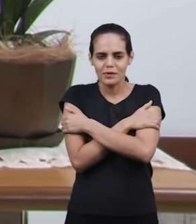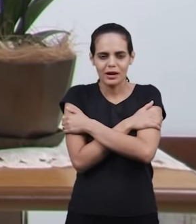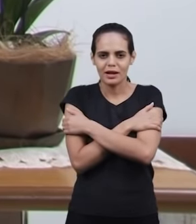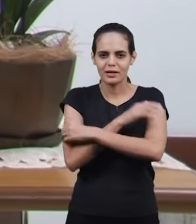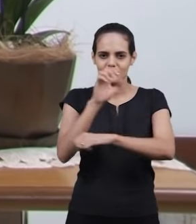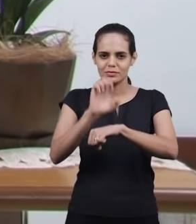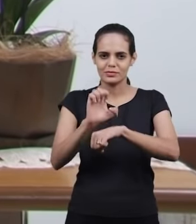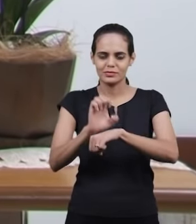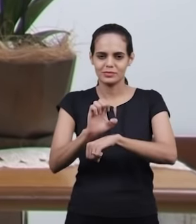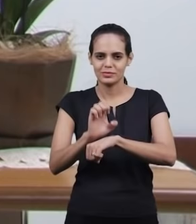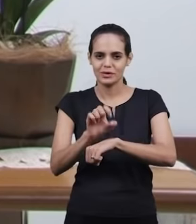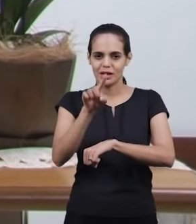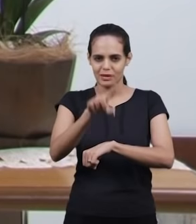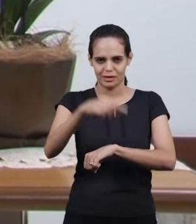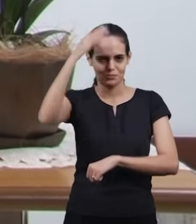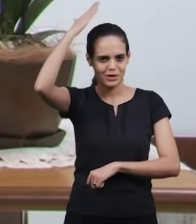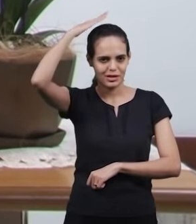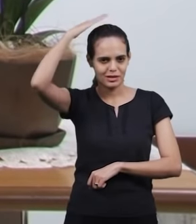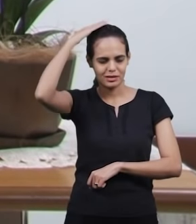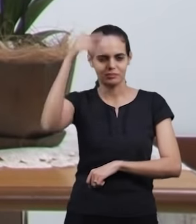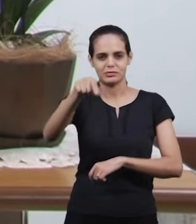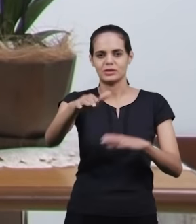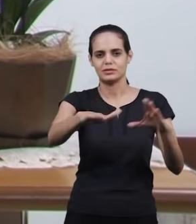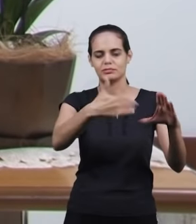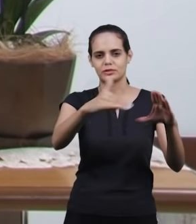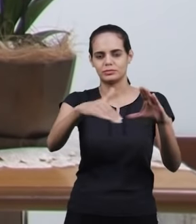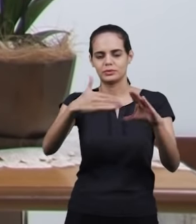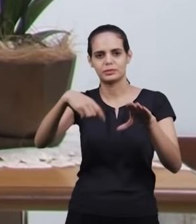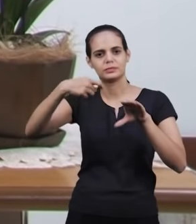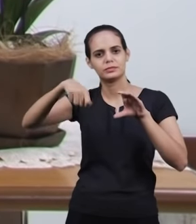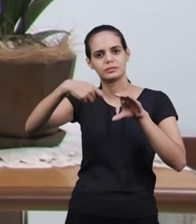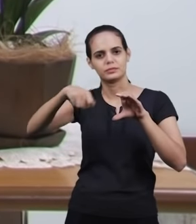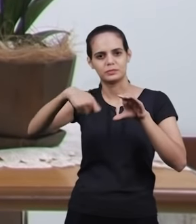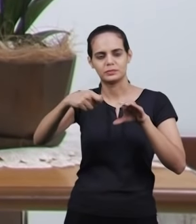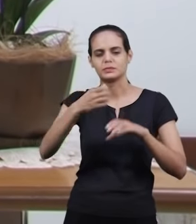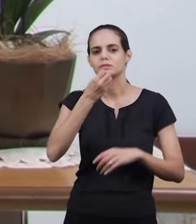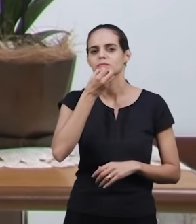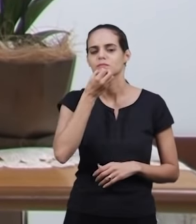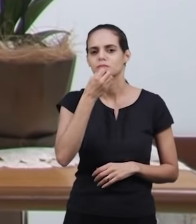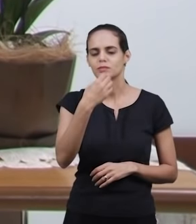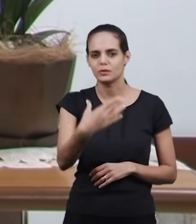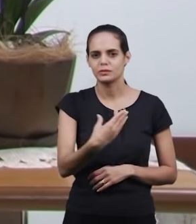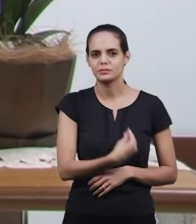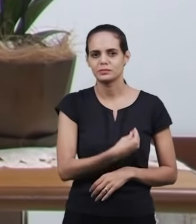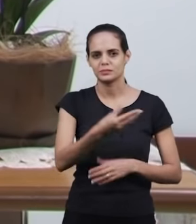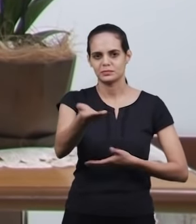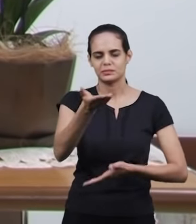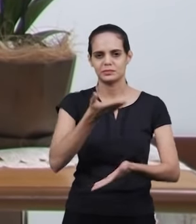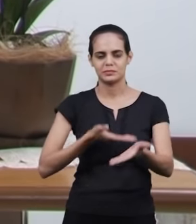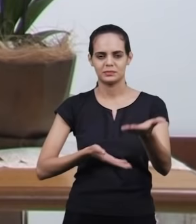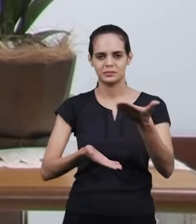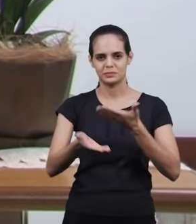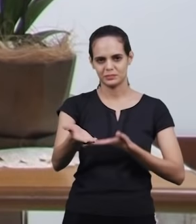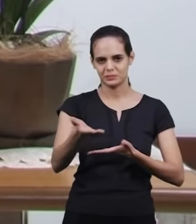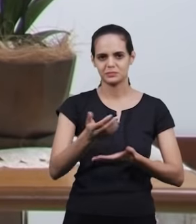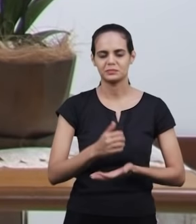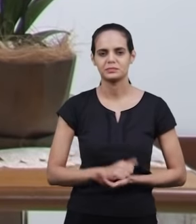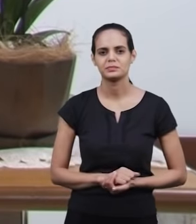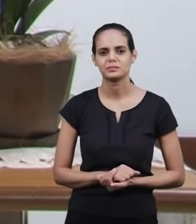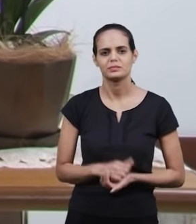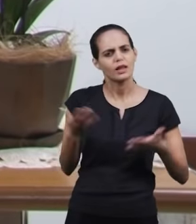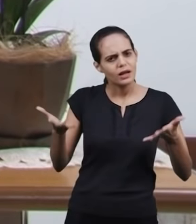Paraná. Temos visto quanto eles têm participado, enviado seus vídeos, isso é muito bom. E a nossa recomendação é